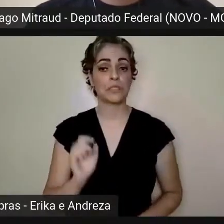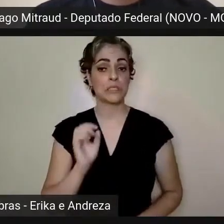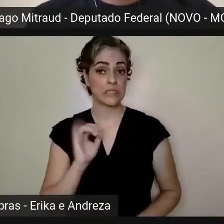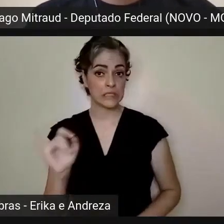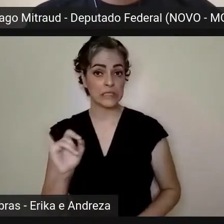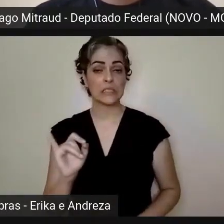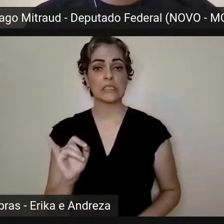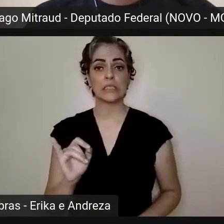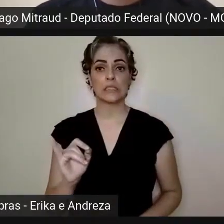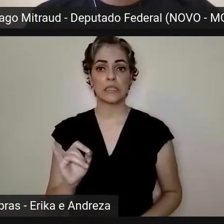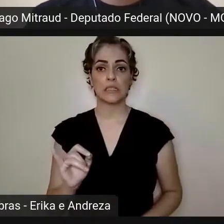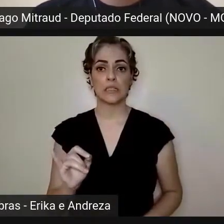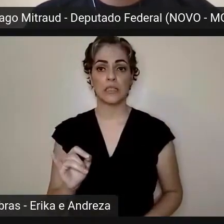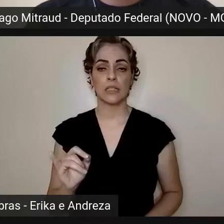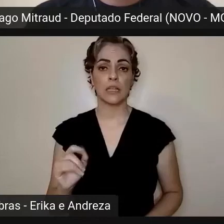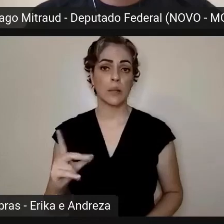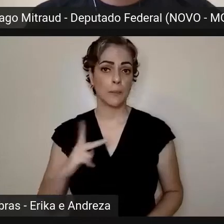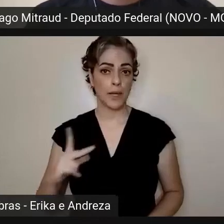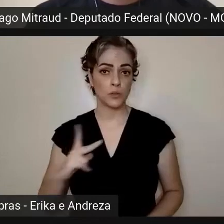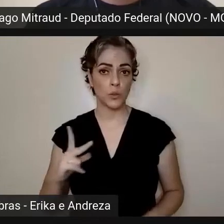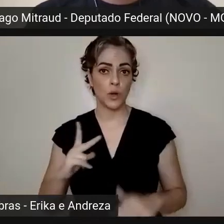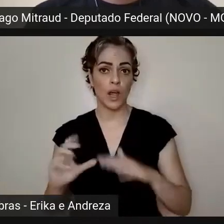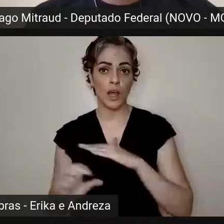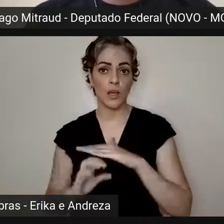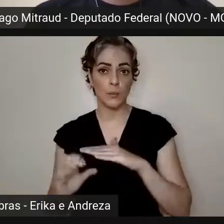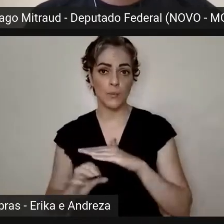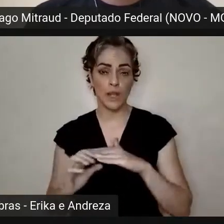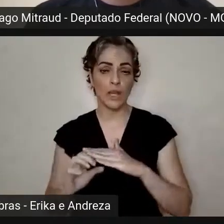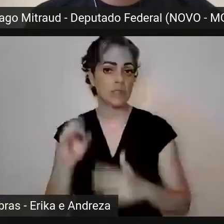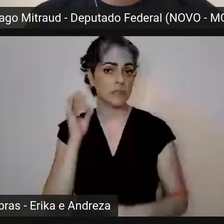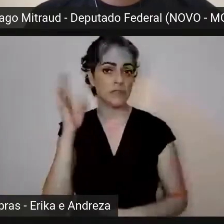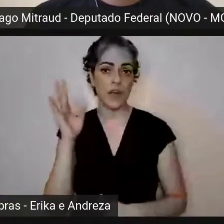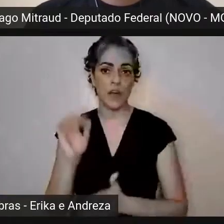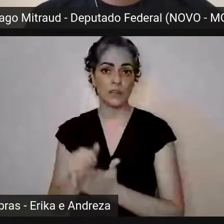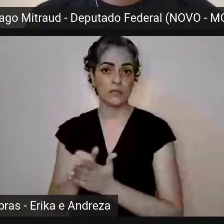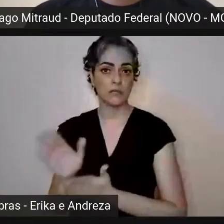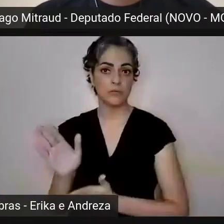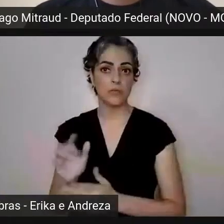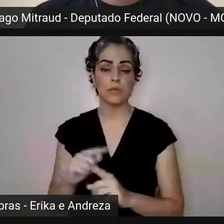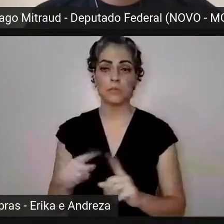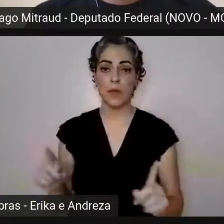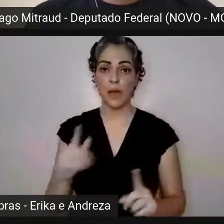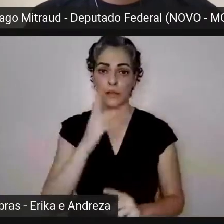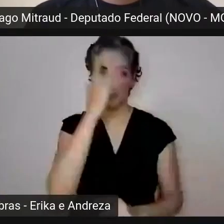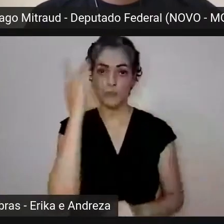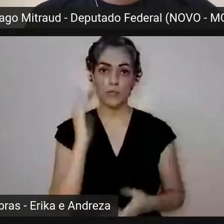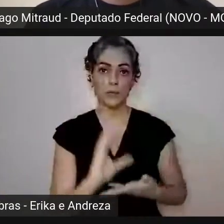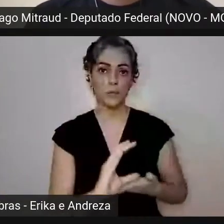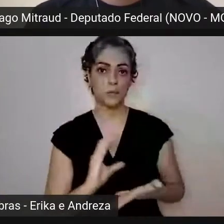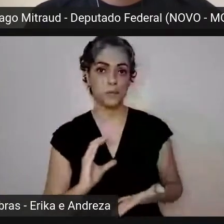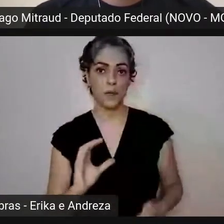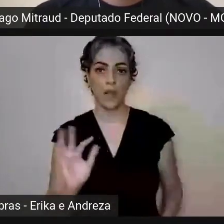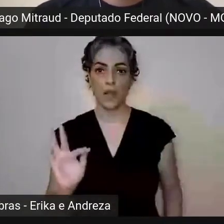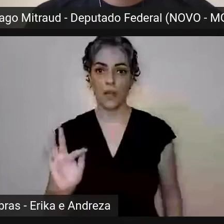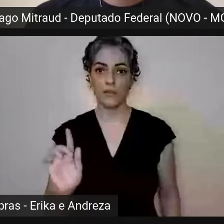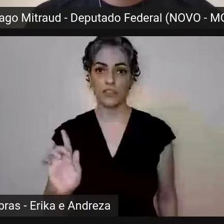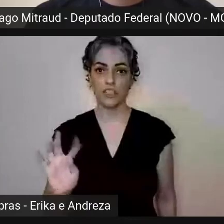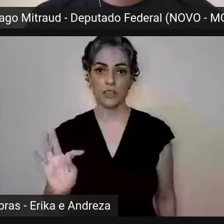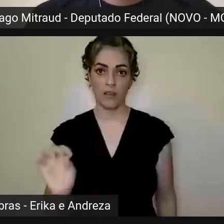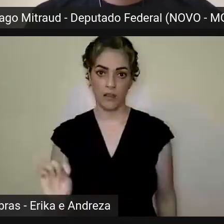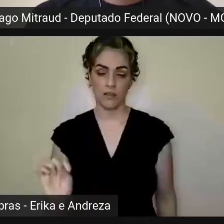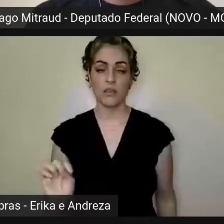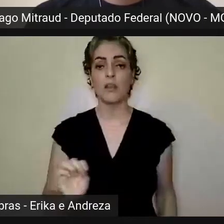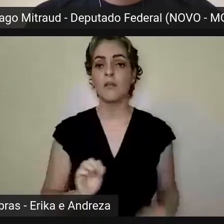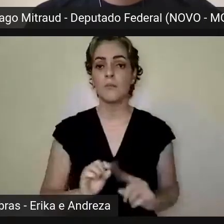tornou obsoleto, a pessoa sai, ela está trincando na empresa, ela sai, mas ela leva um bolado de FGTS. Como que você arrumaria isso em relação ao